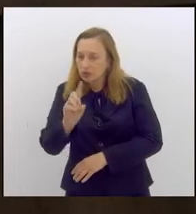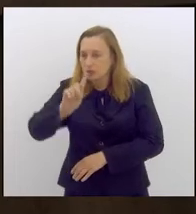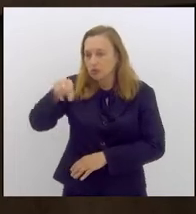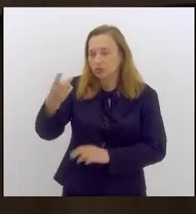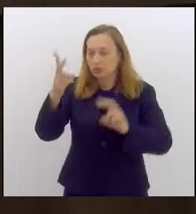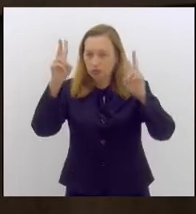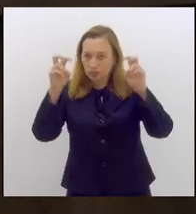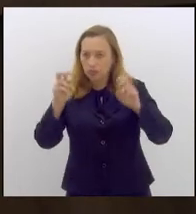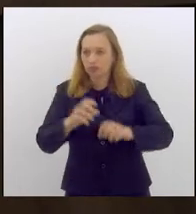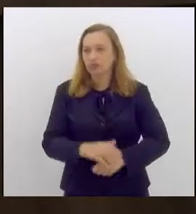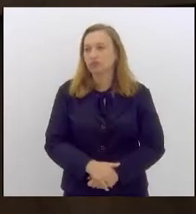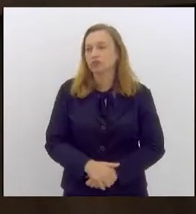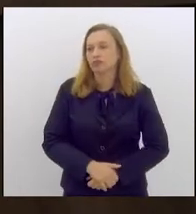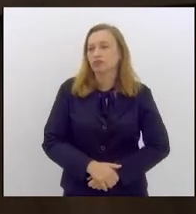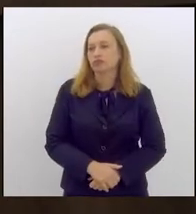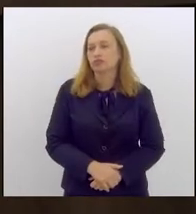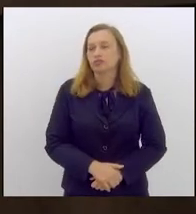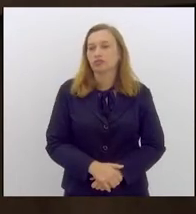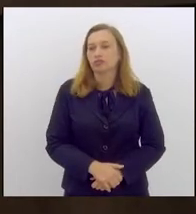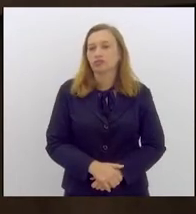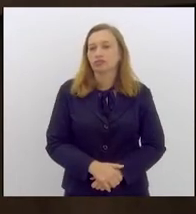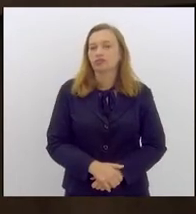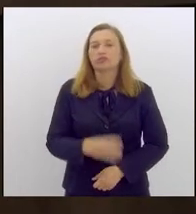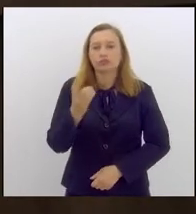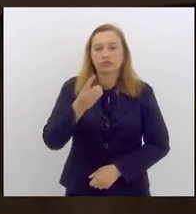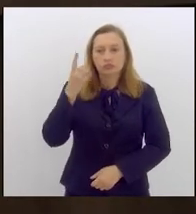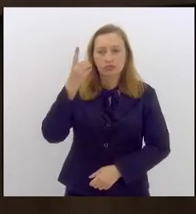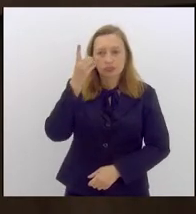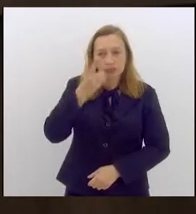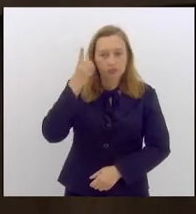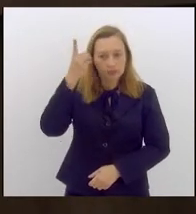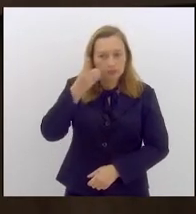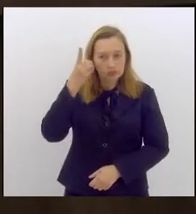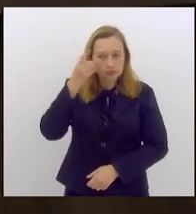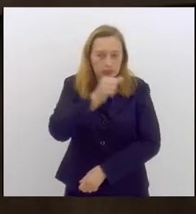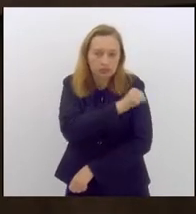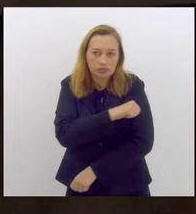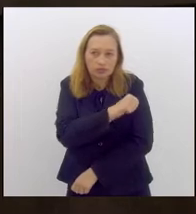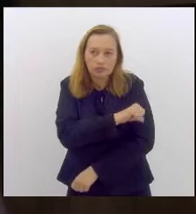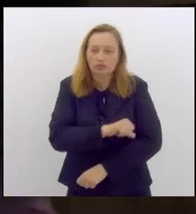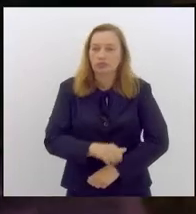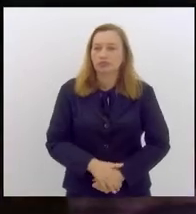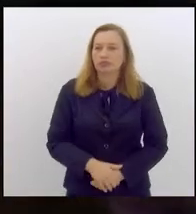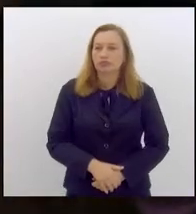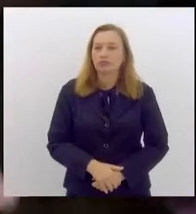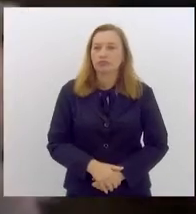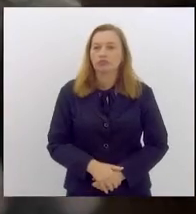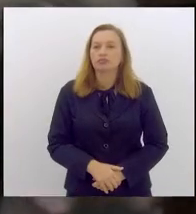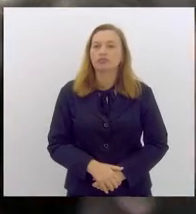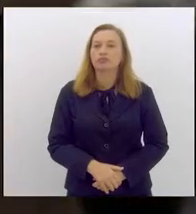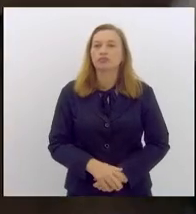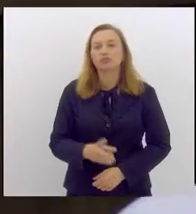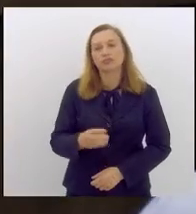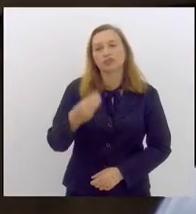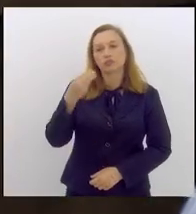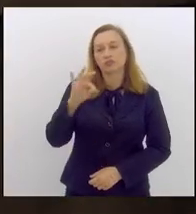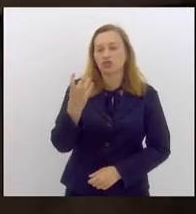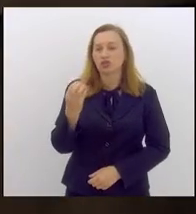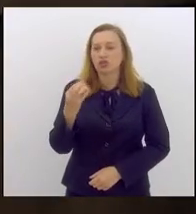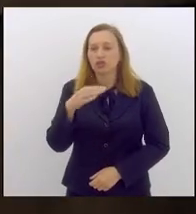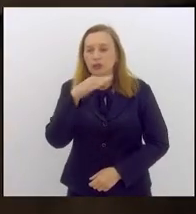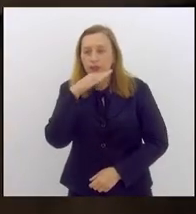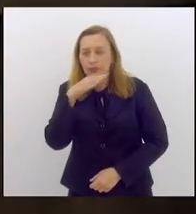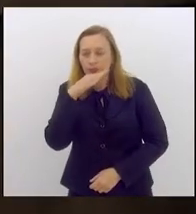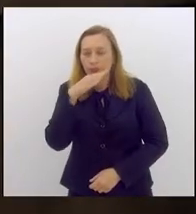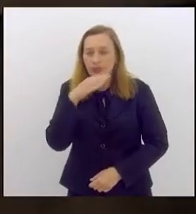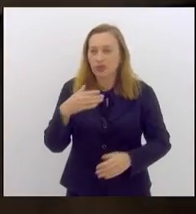outras previdências. A autora é a deputada enfermeira Rejane. Os autores das emendas, deputado Chiquinho da Mangueira,